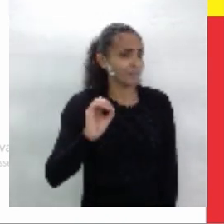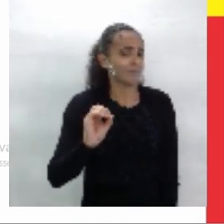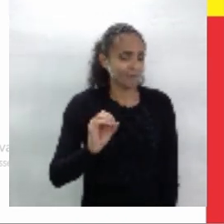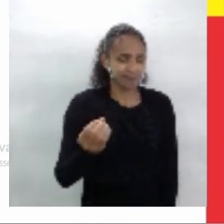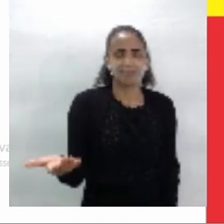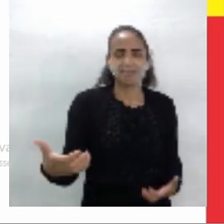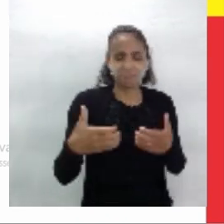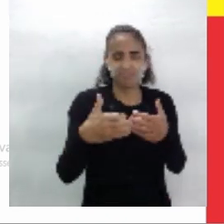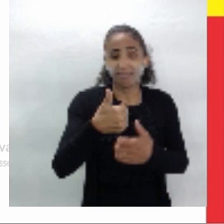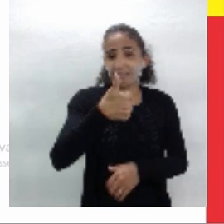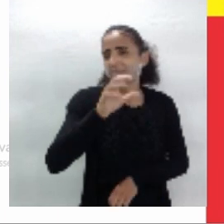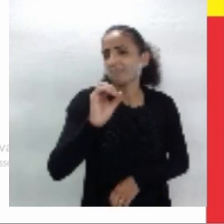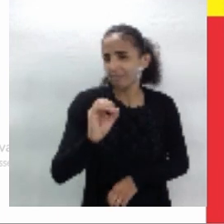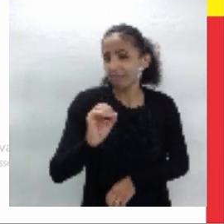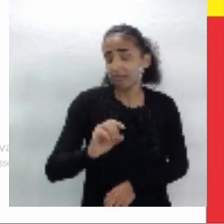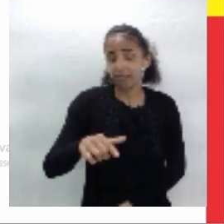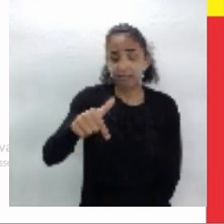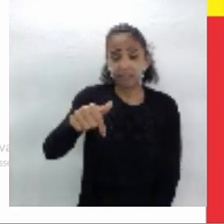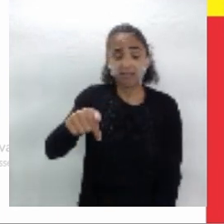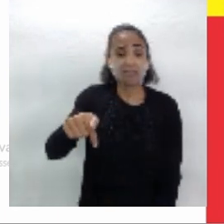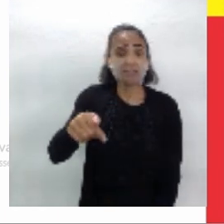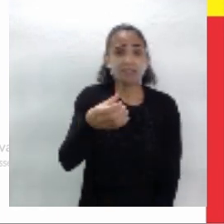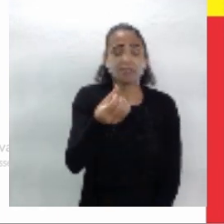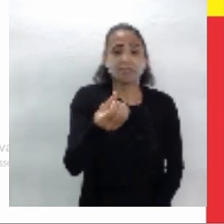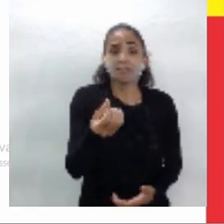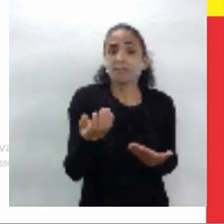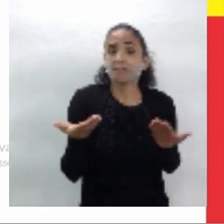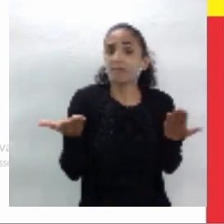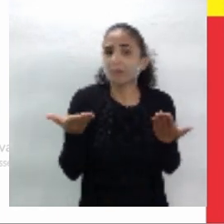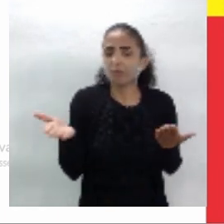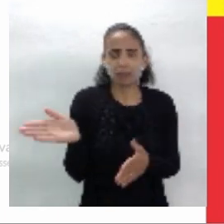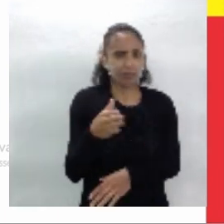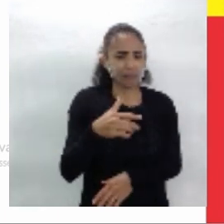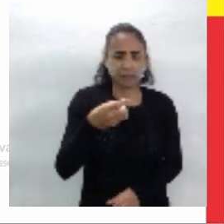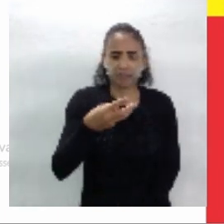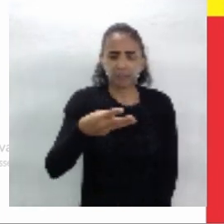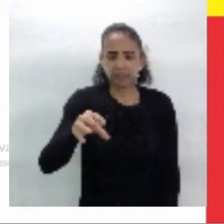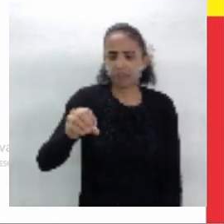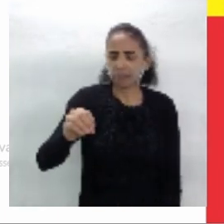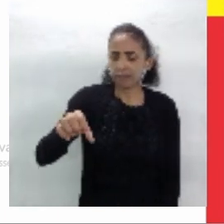perto de 10, não é? 76. E agora? 309,